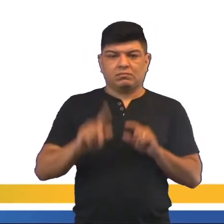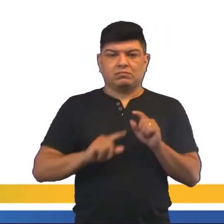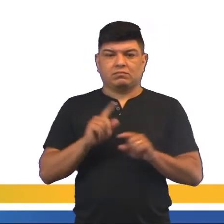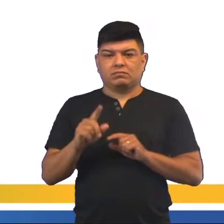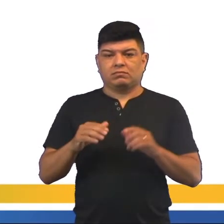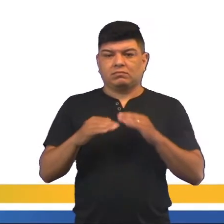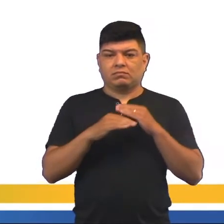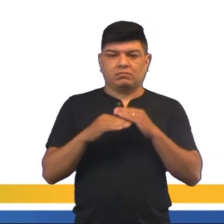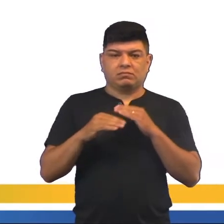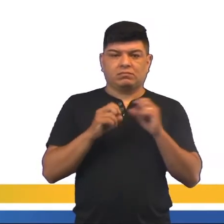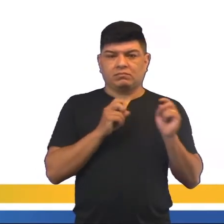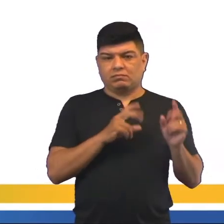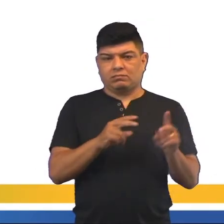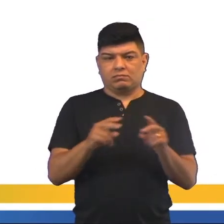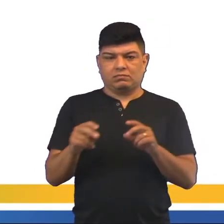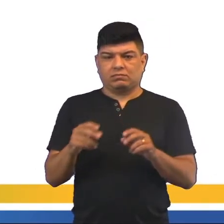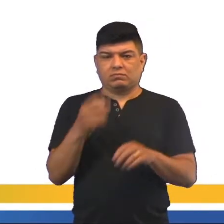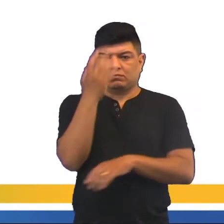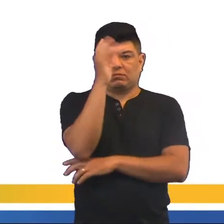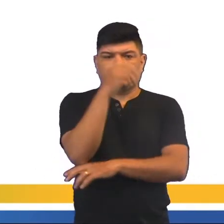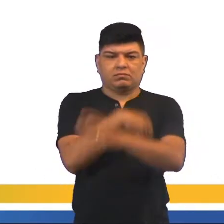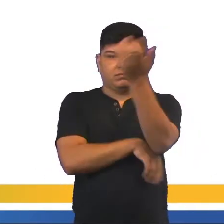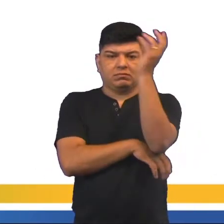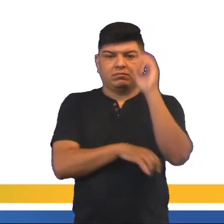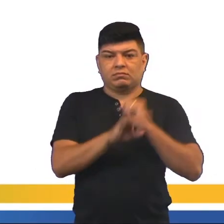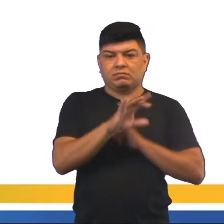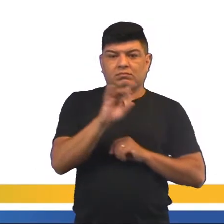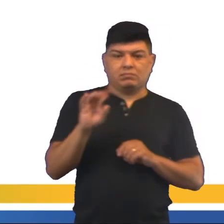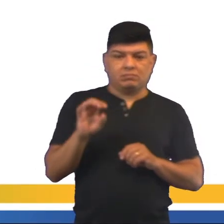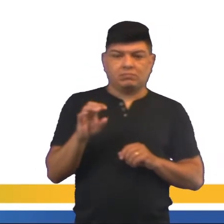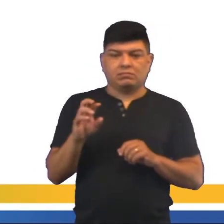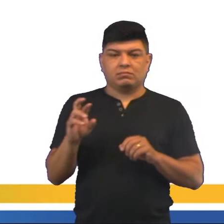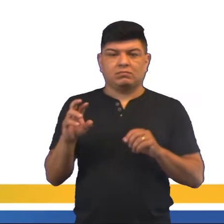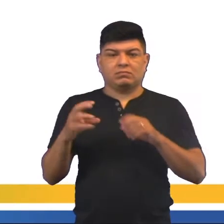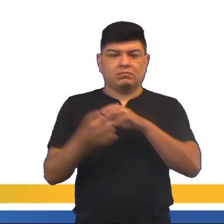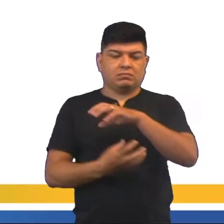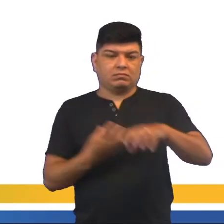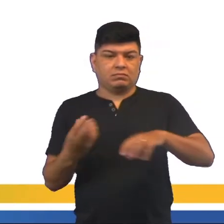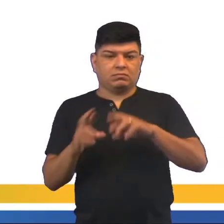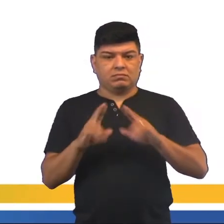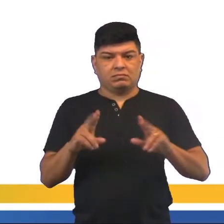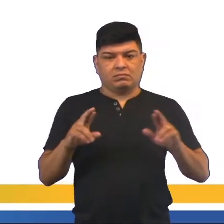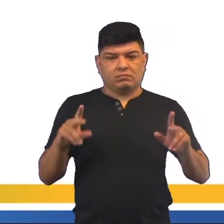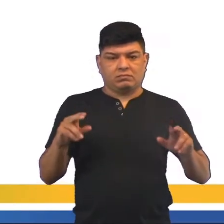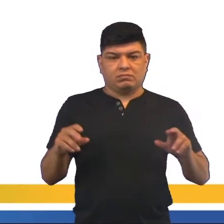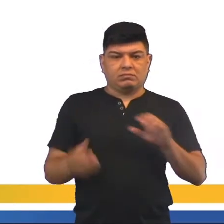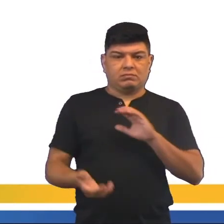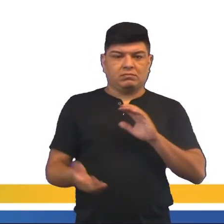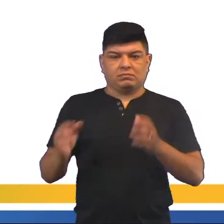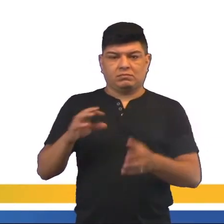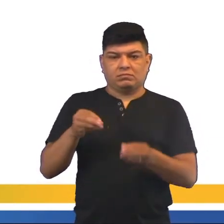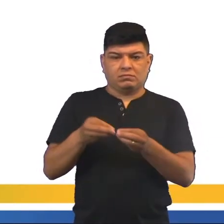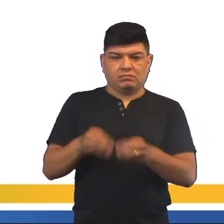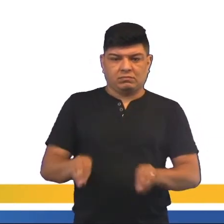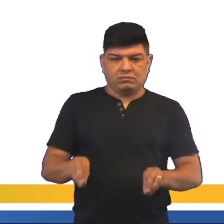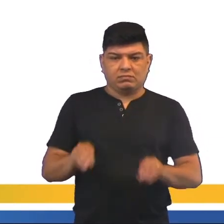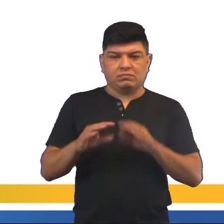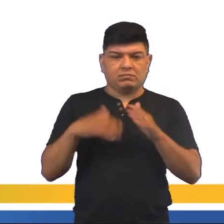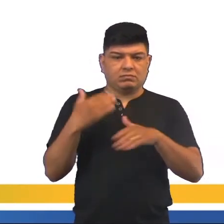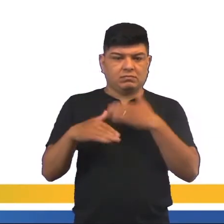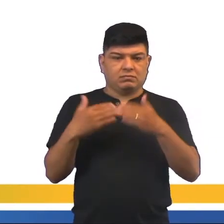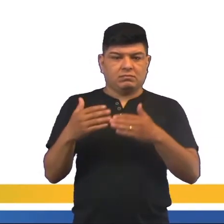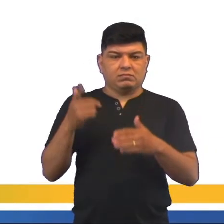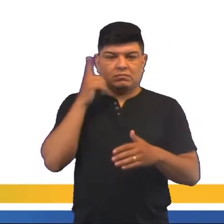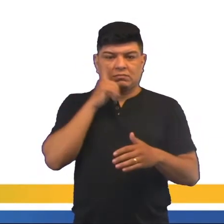nos padrões de consumo e no meio ambiente. Cada fase da Revolução representou diferentes transformações e consequências mediante os